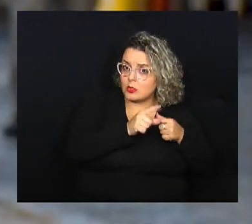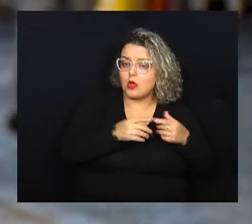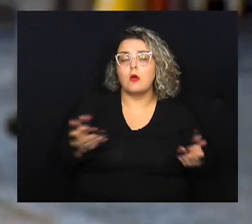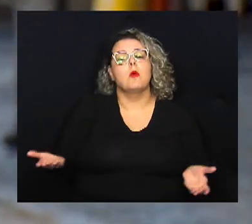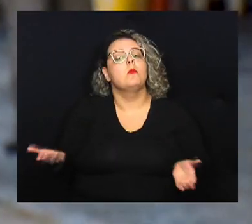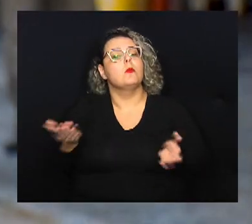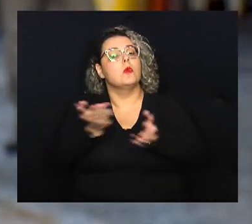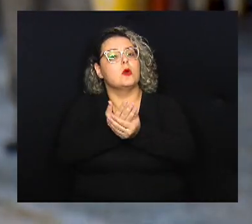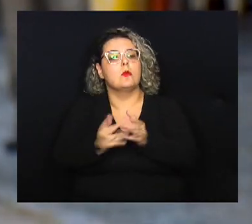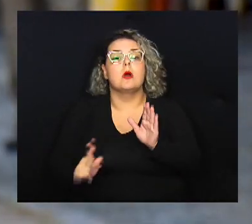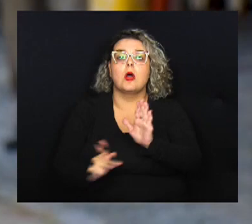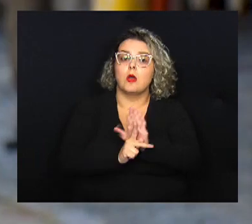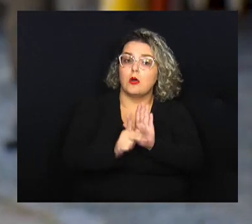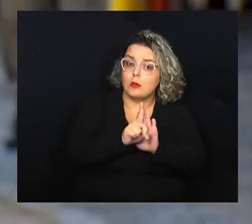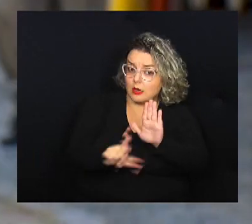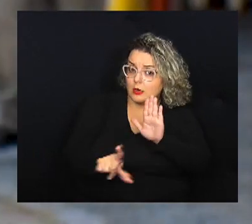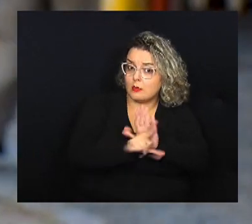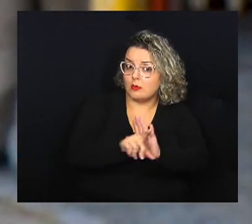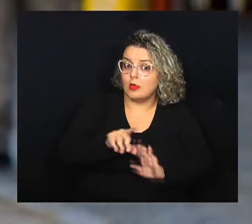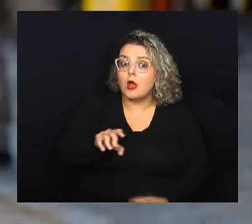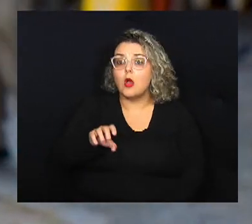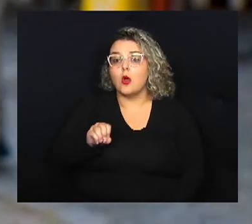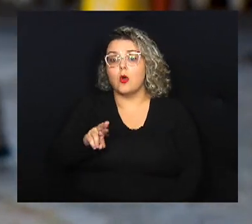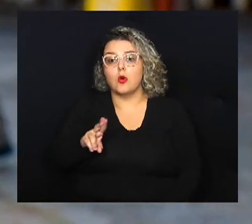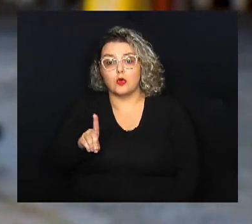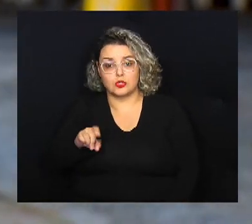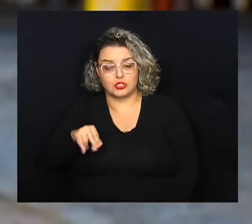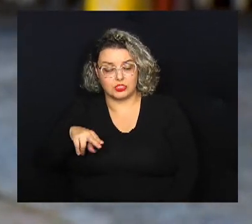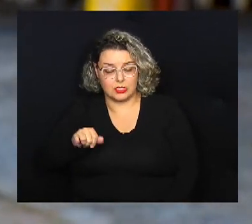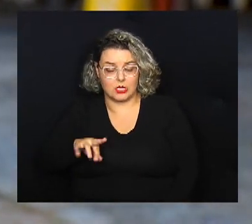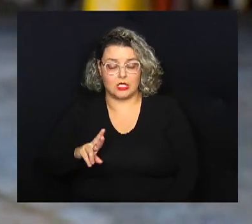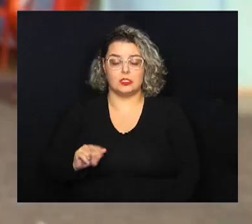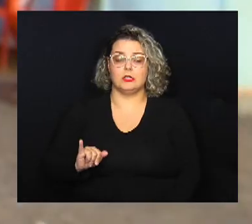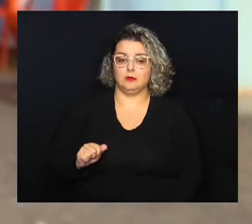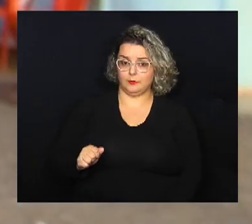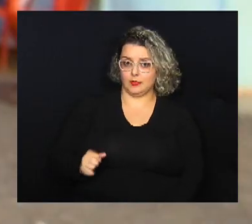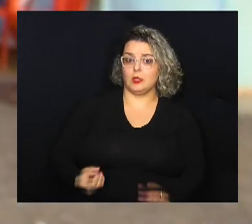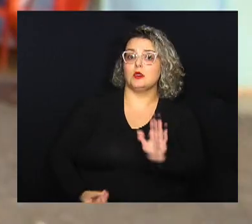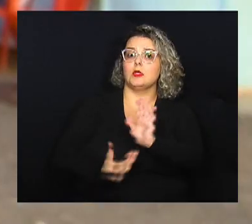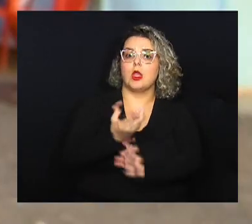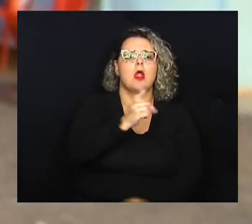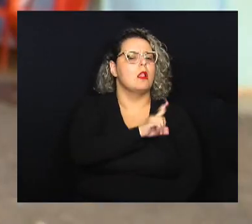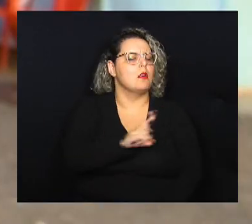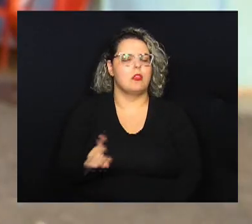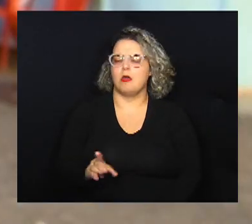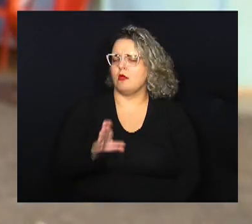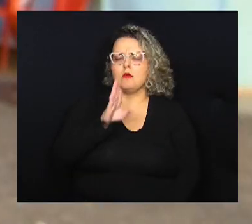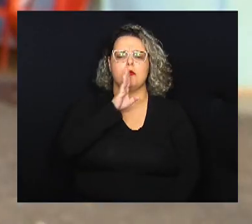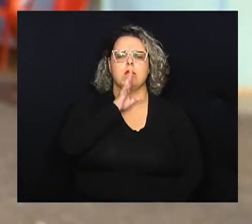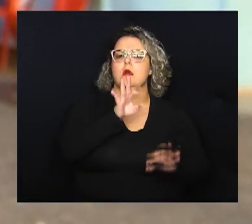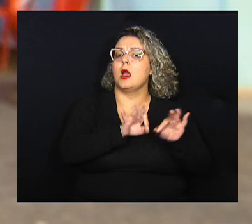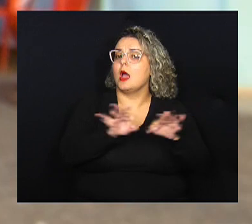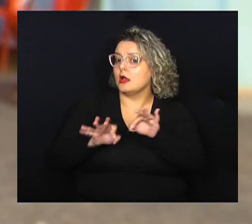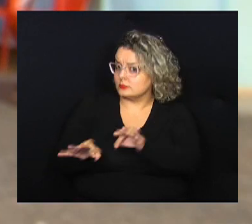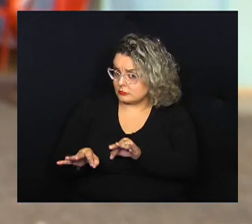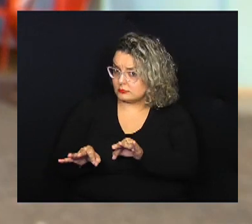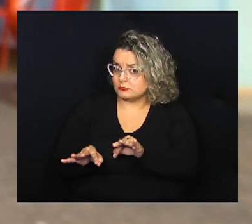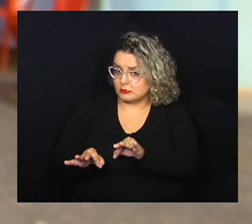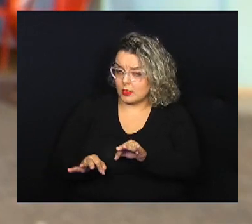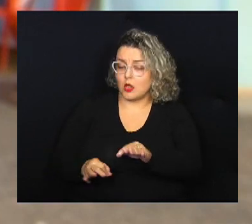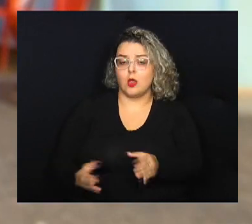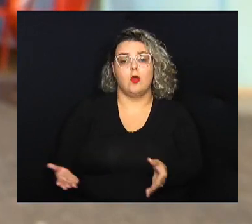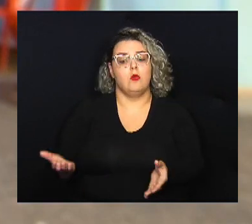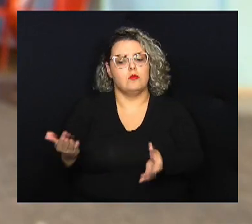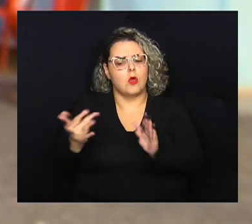um projeto de lei ordinária que institui o programa Não Se Cale, um protocolo de conduta